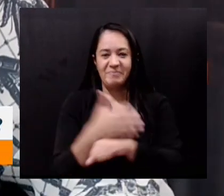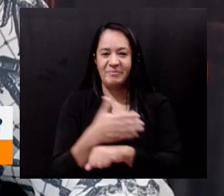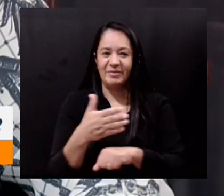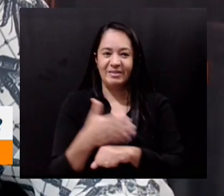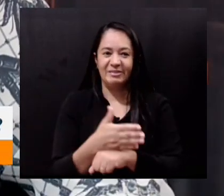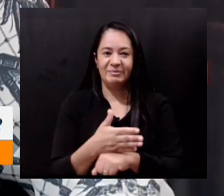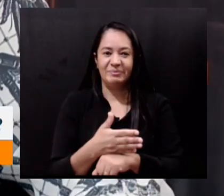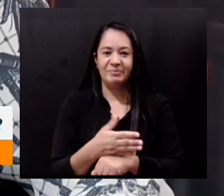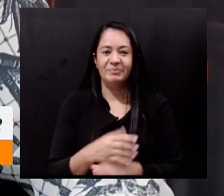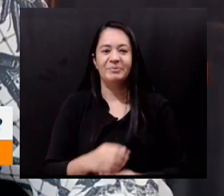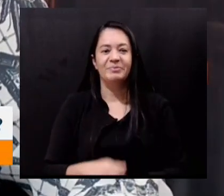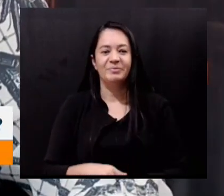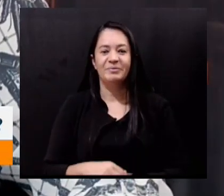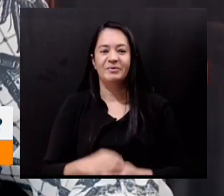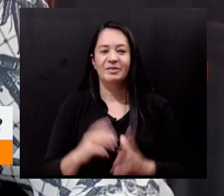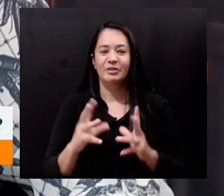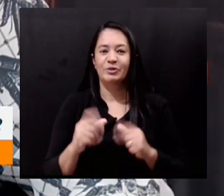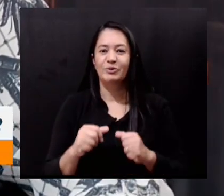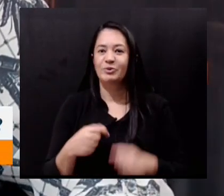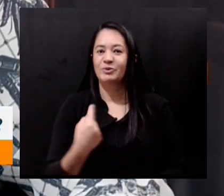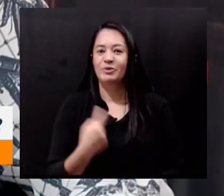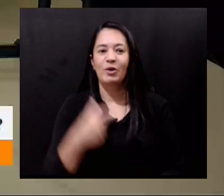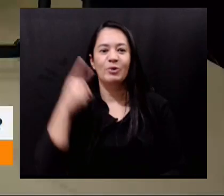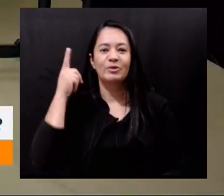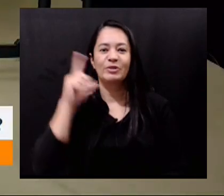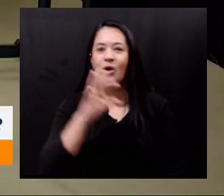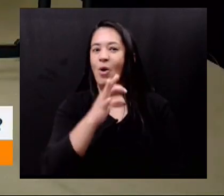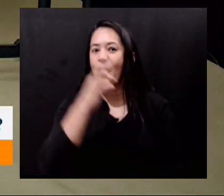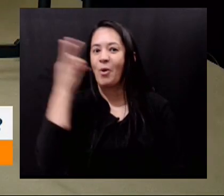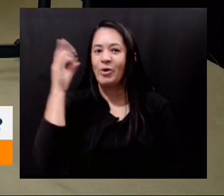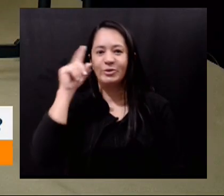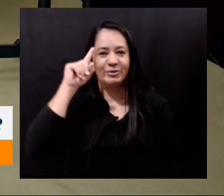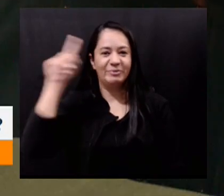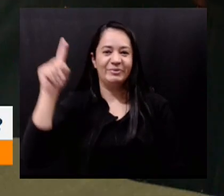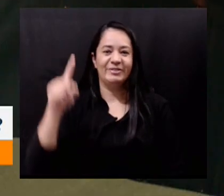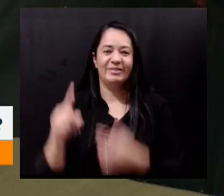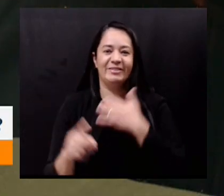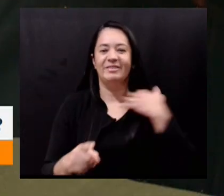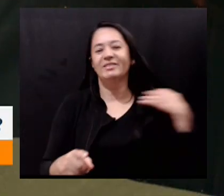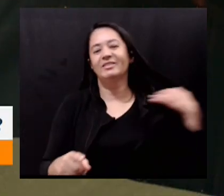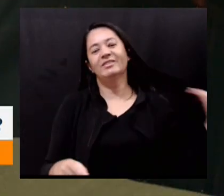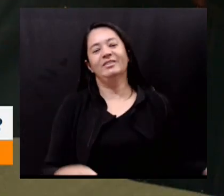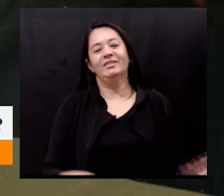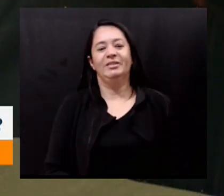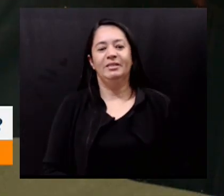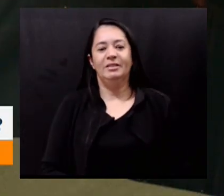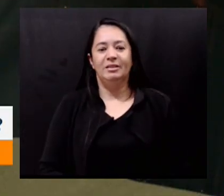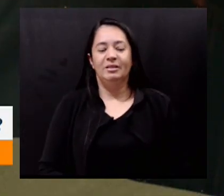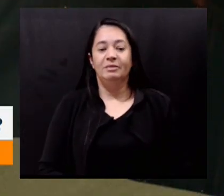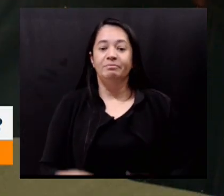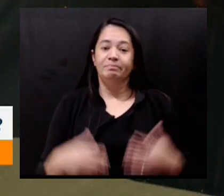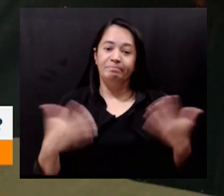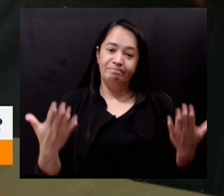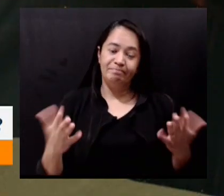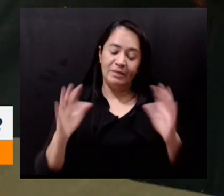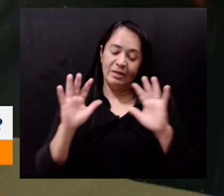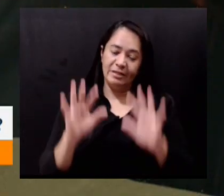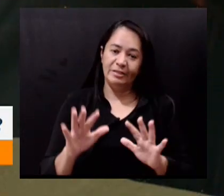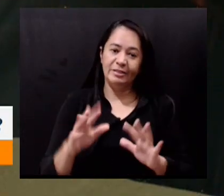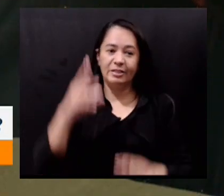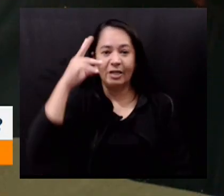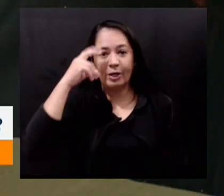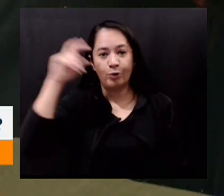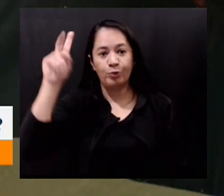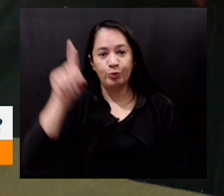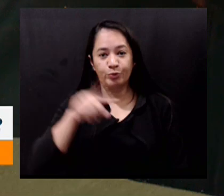todos tenhamos um ótimo dia. Maravilhosa. Bom, gente, é isso, a cultura do cancelamento revela muito mais